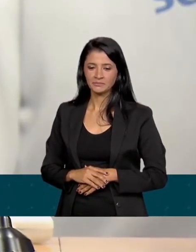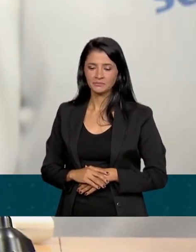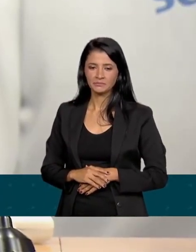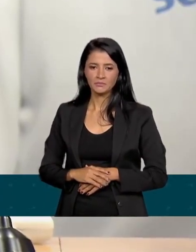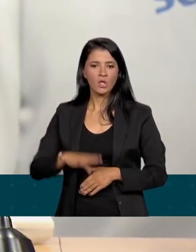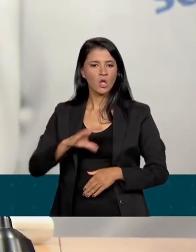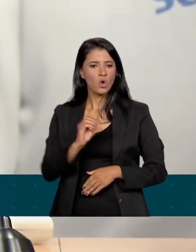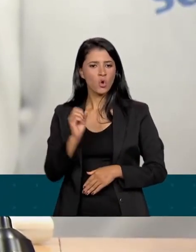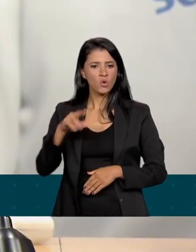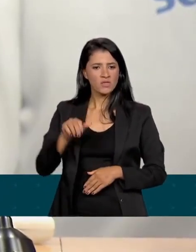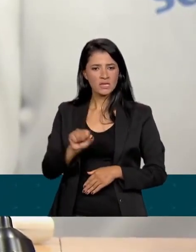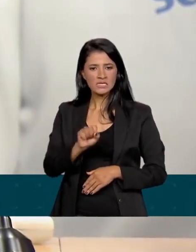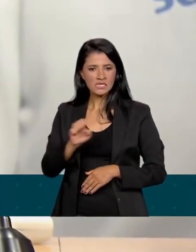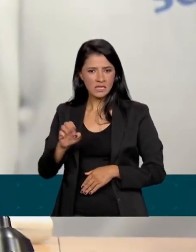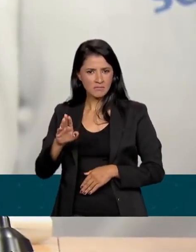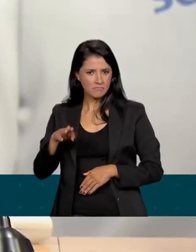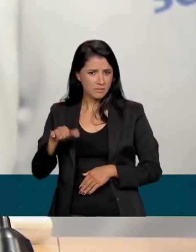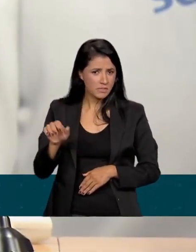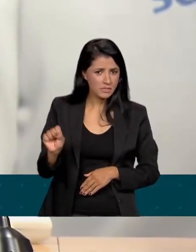CONASEMS?